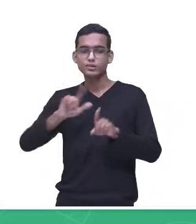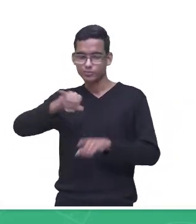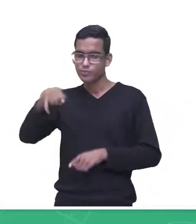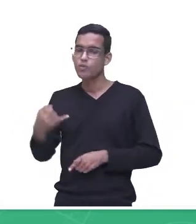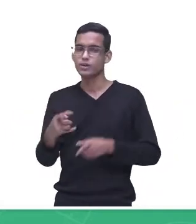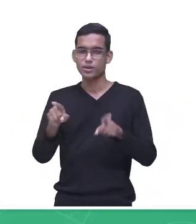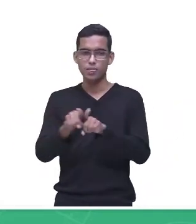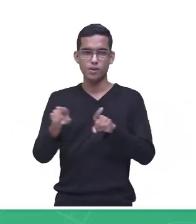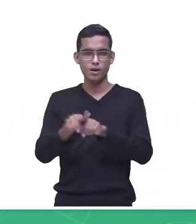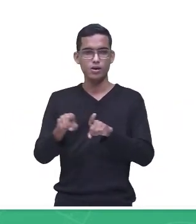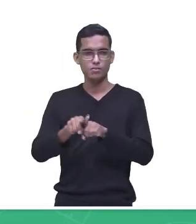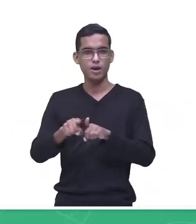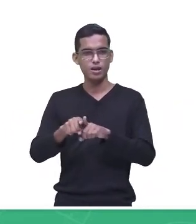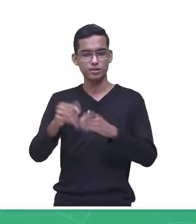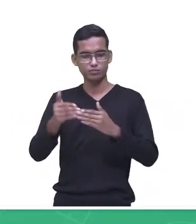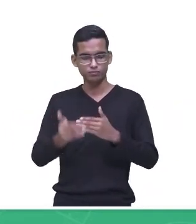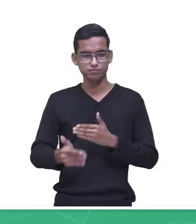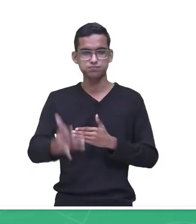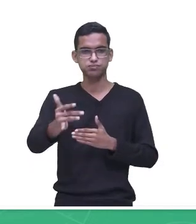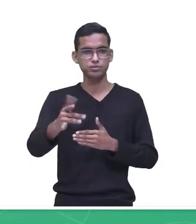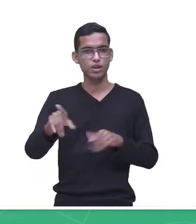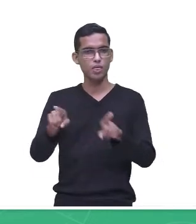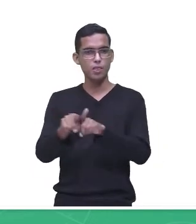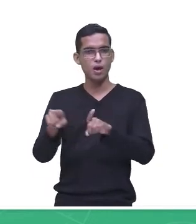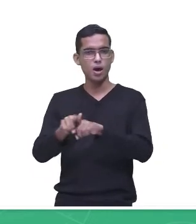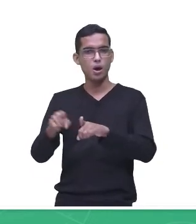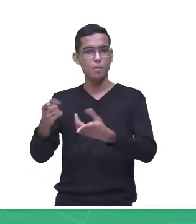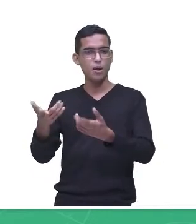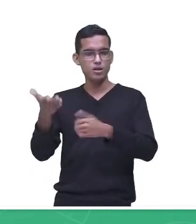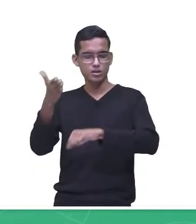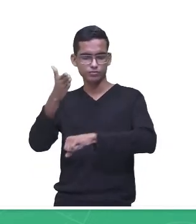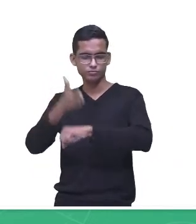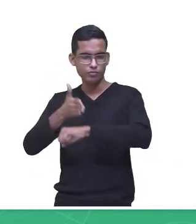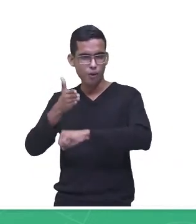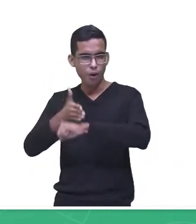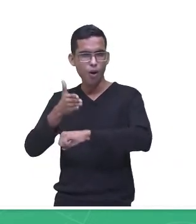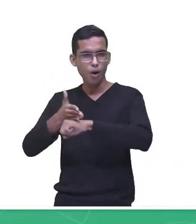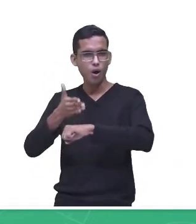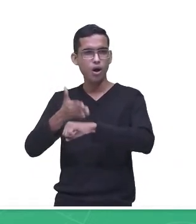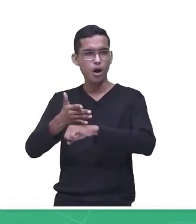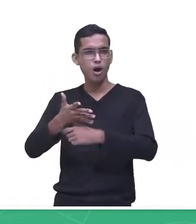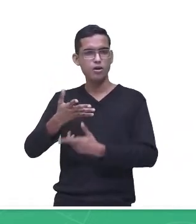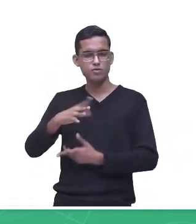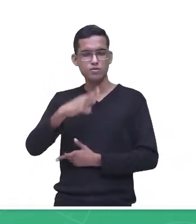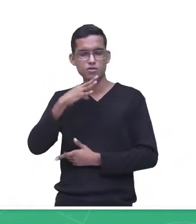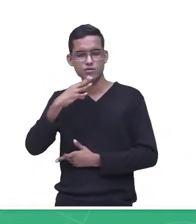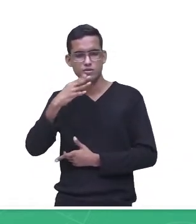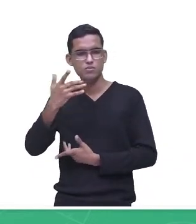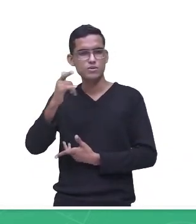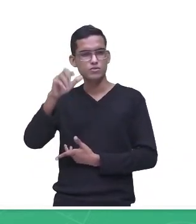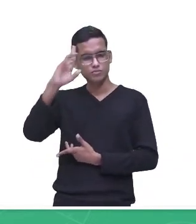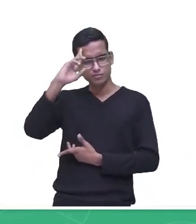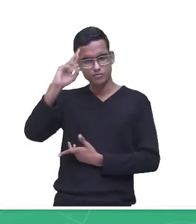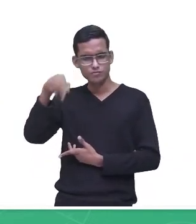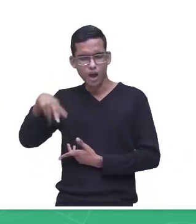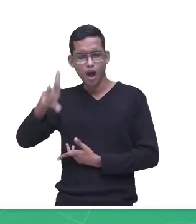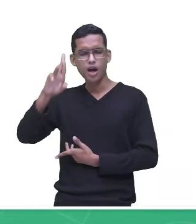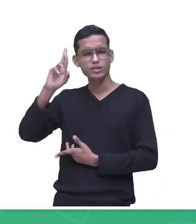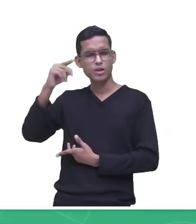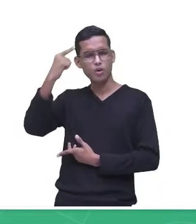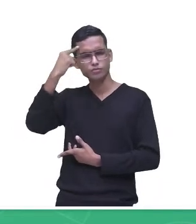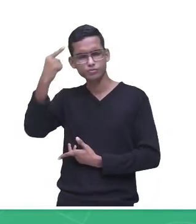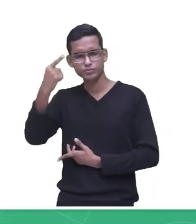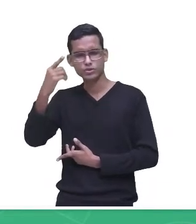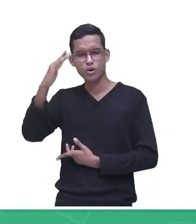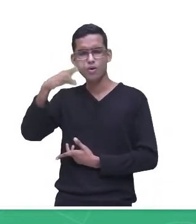Idade Moderna, quando formos estudar lá o pensamento racionalista e empírico, também está baseado nesse pensamento. No mundo